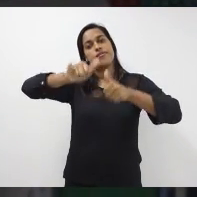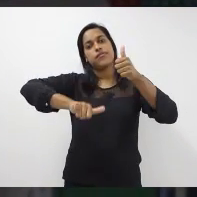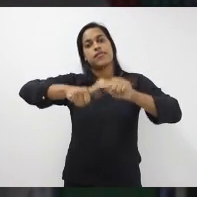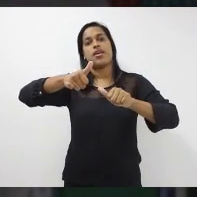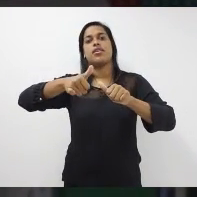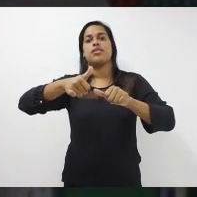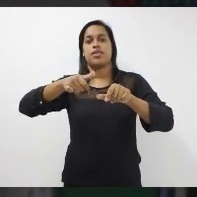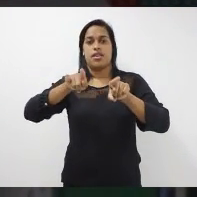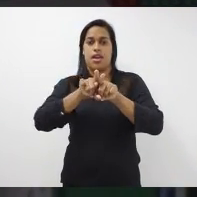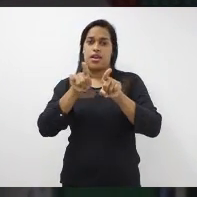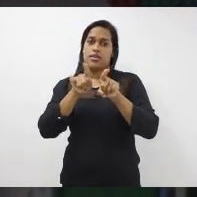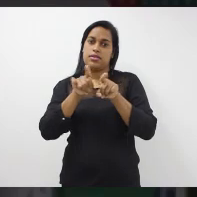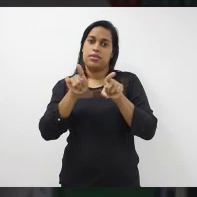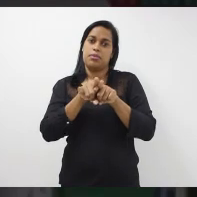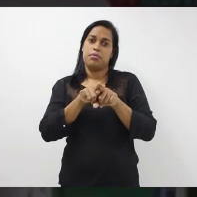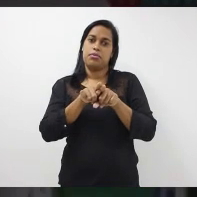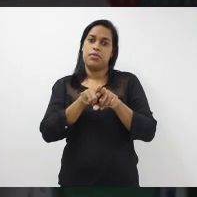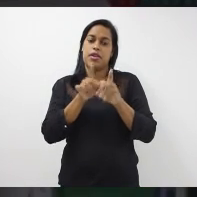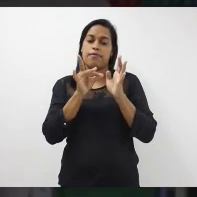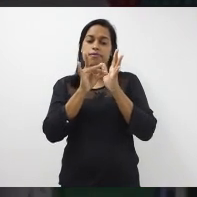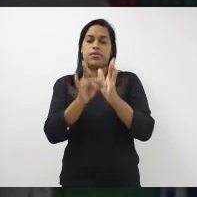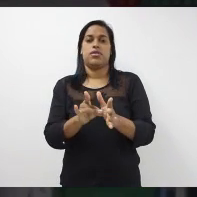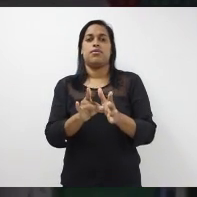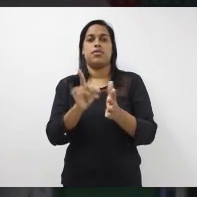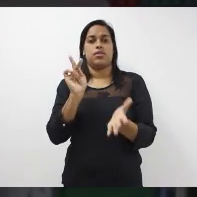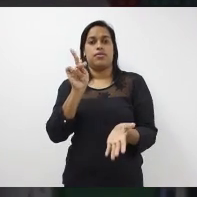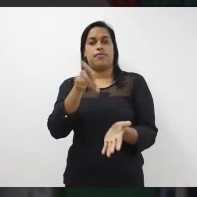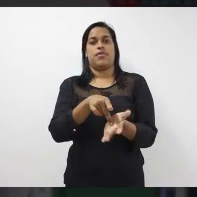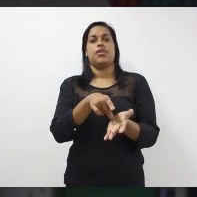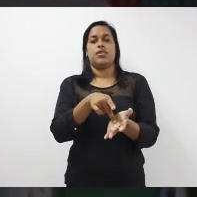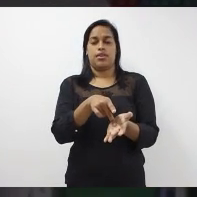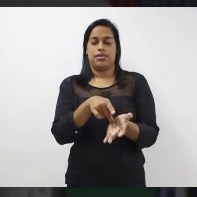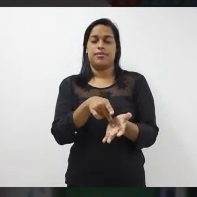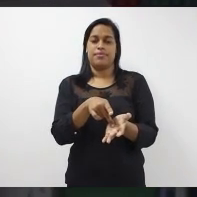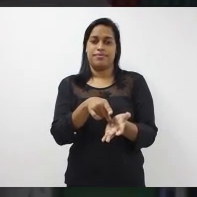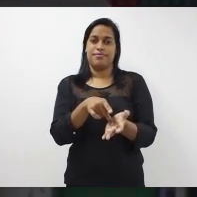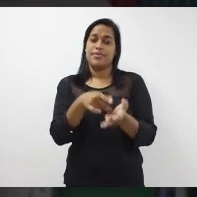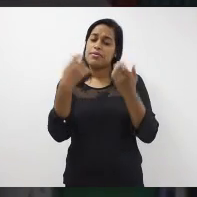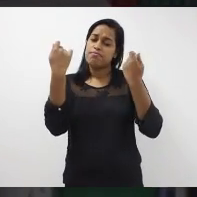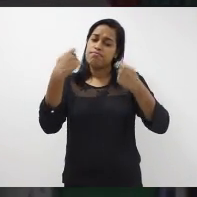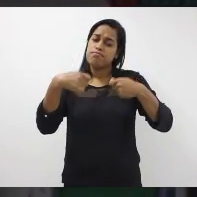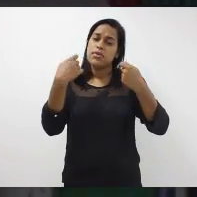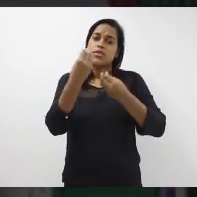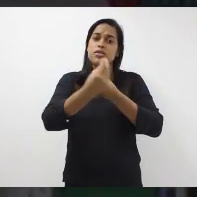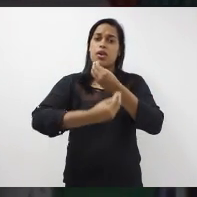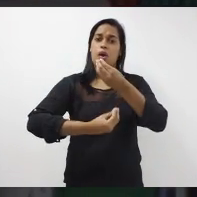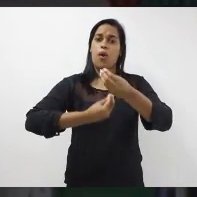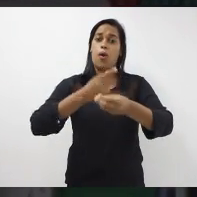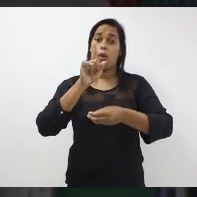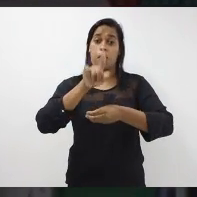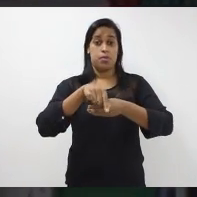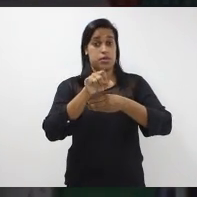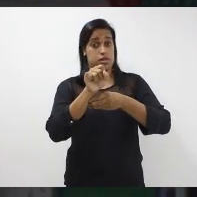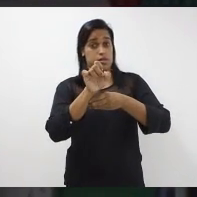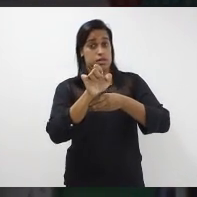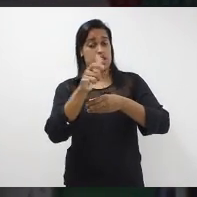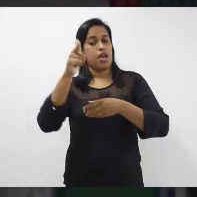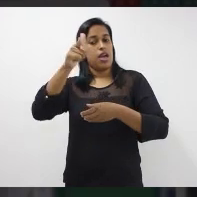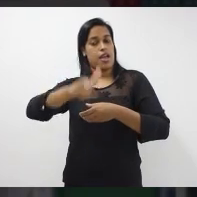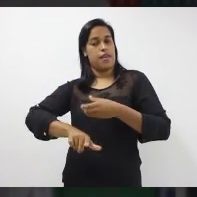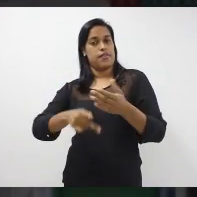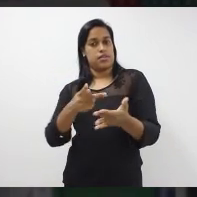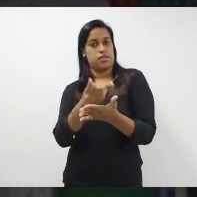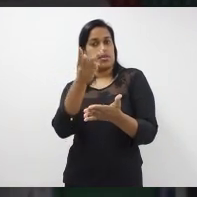parâmetros pré-estabelecidos à realidade praticada. Ou seja, do jeito que está essa revisão acontecendo